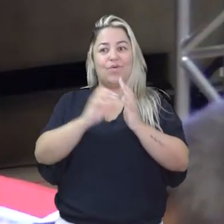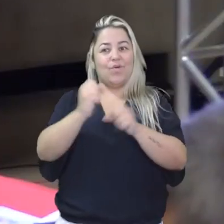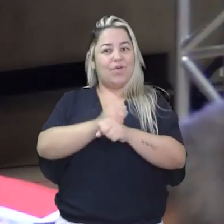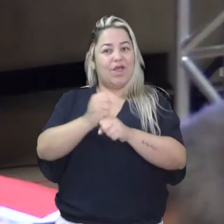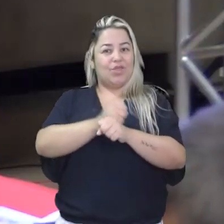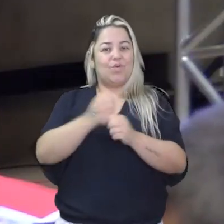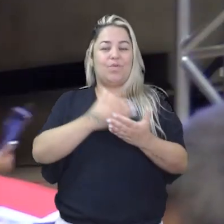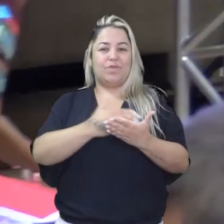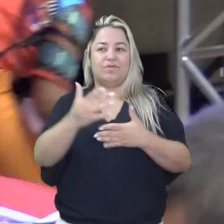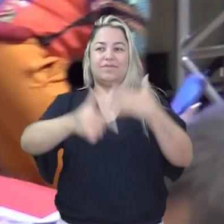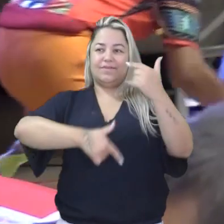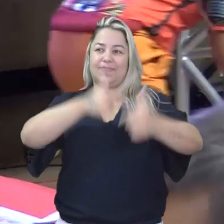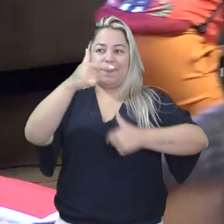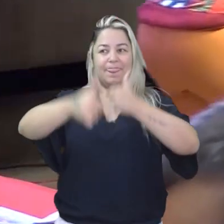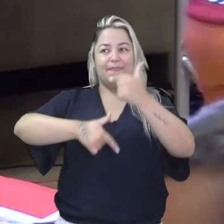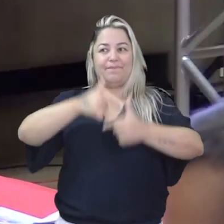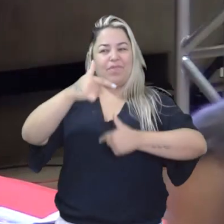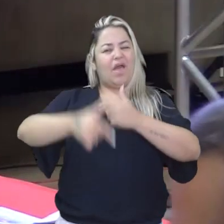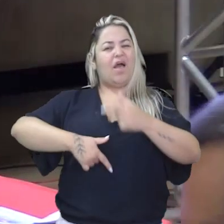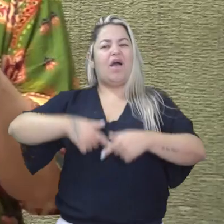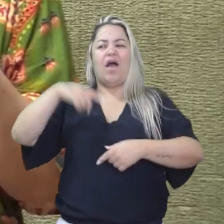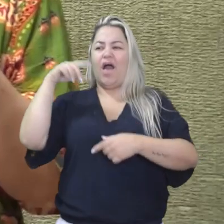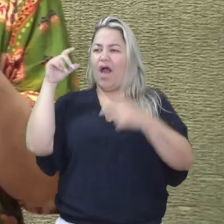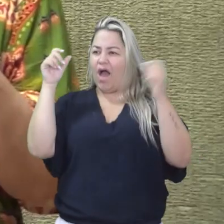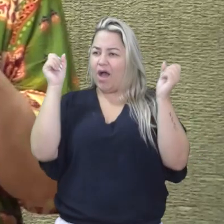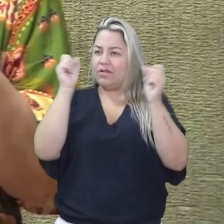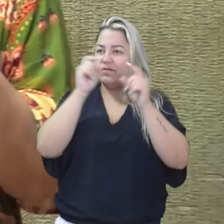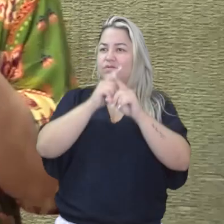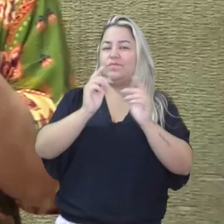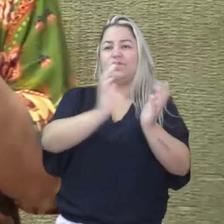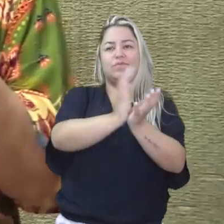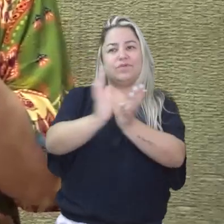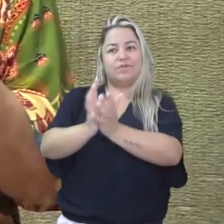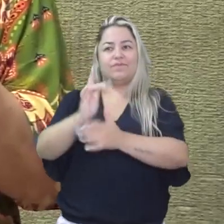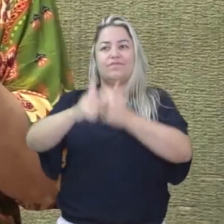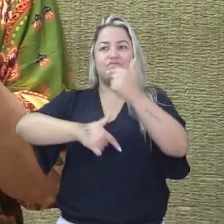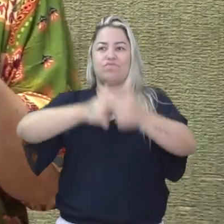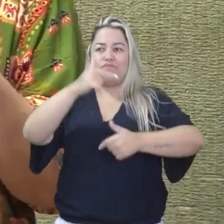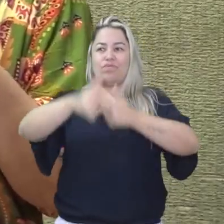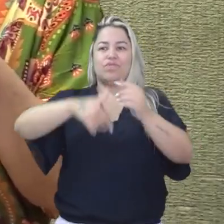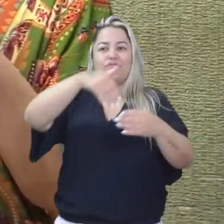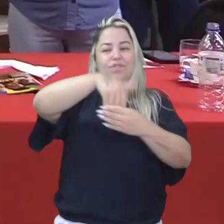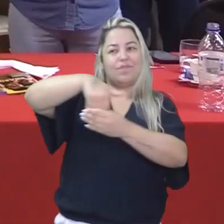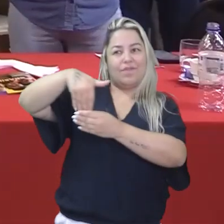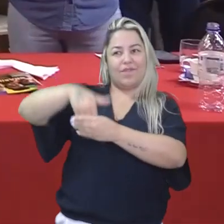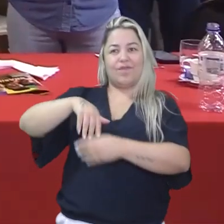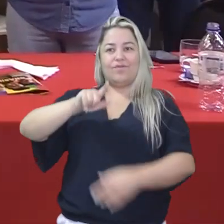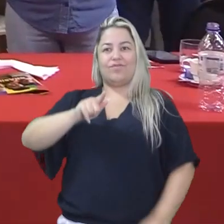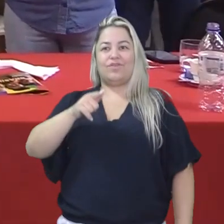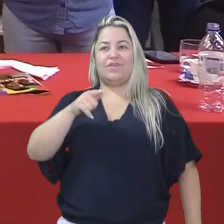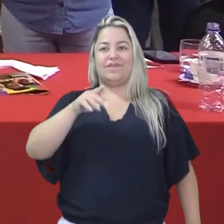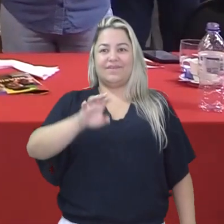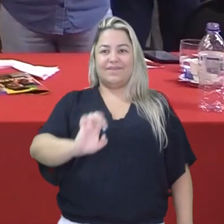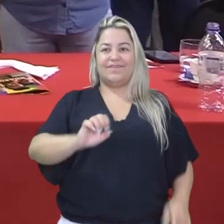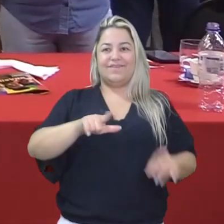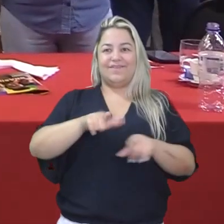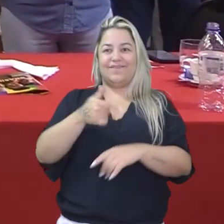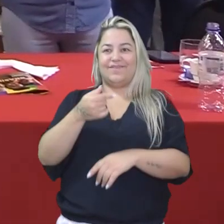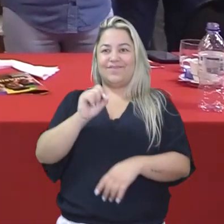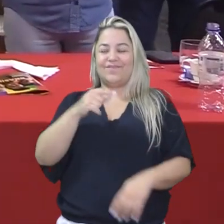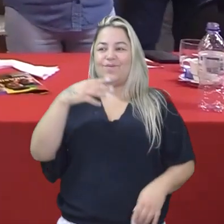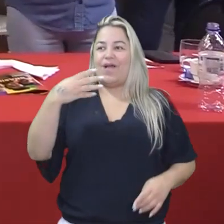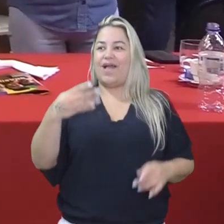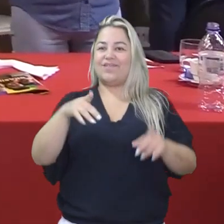ano começou com um trabalho interno árduo, através do Grupo de Trabalho Eleitoral Nacional, o GTE